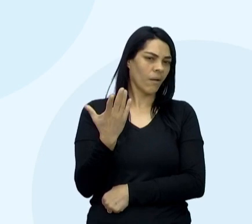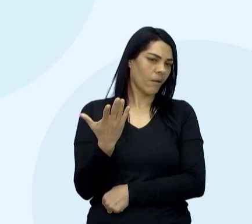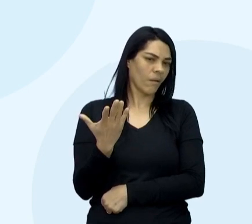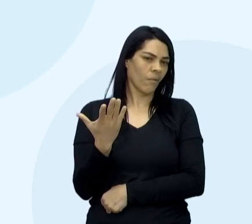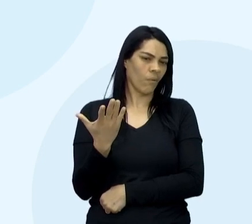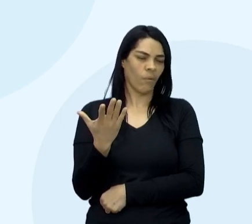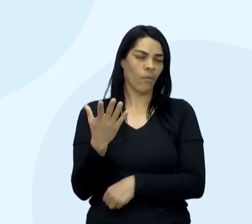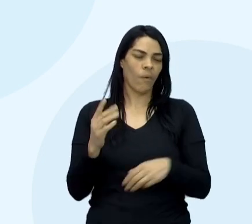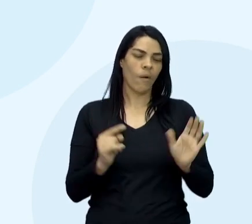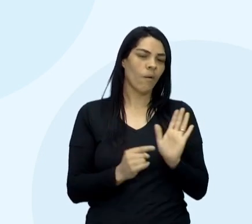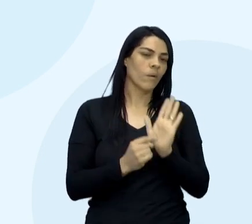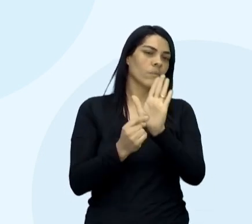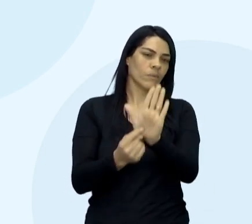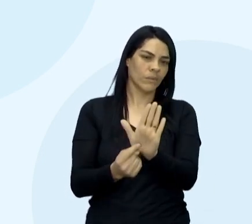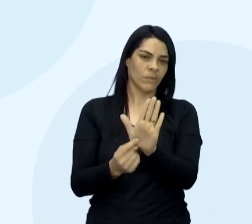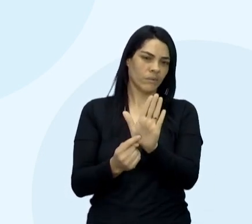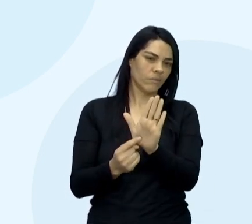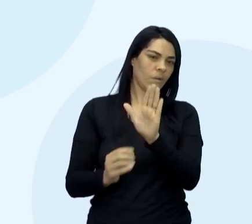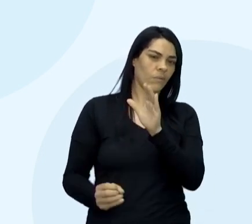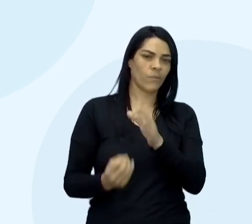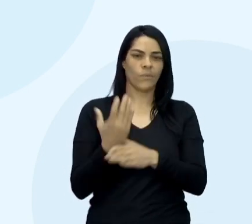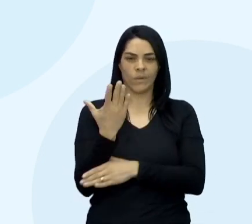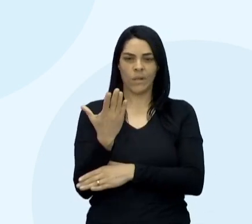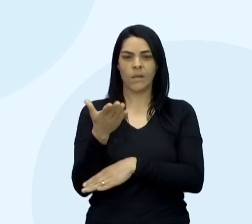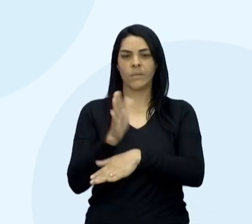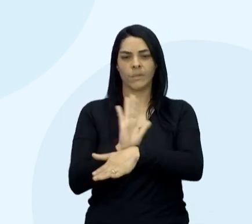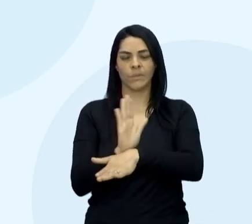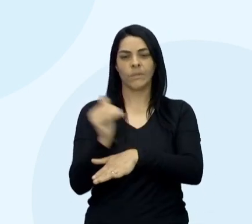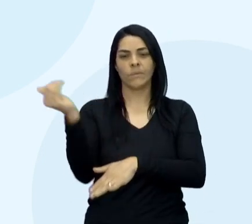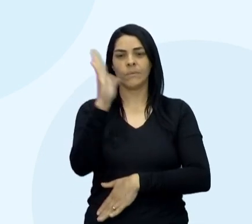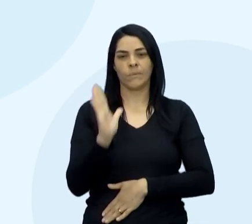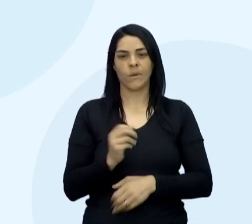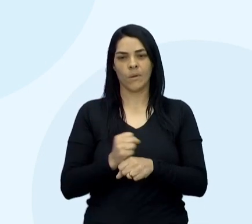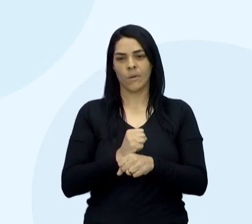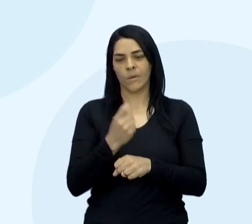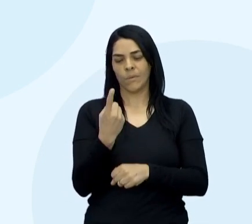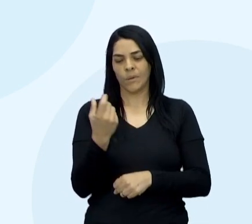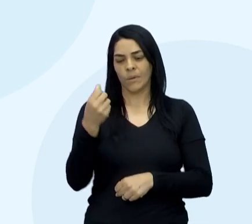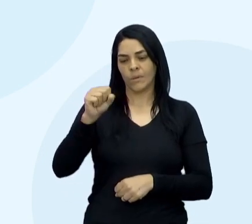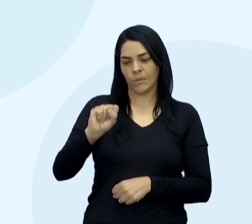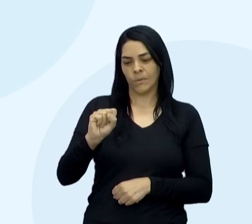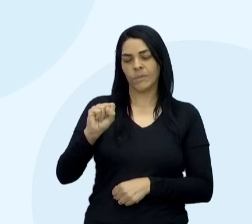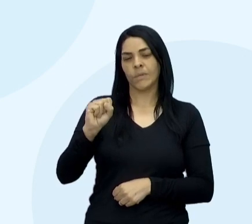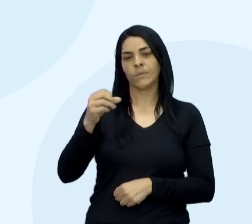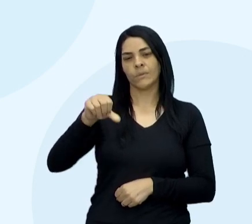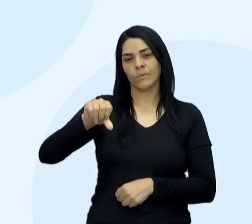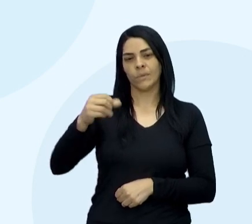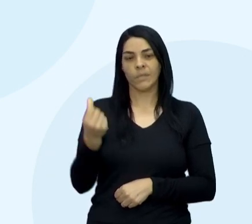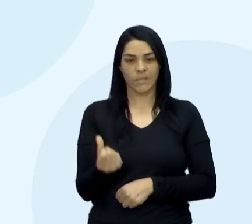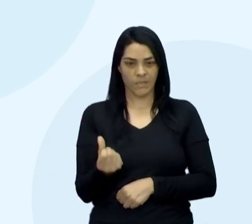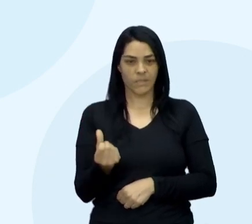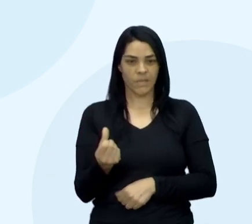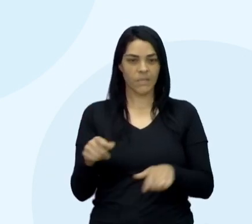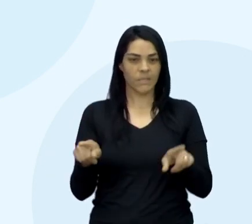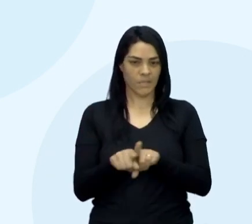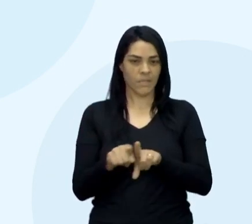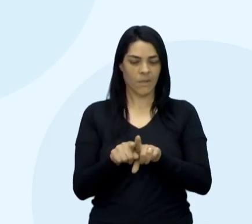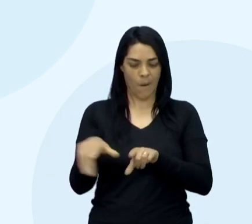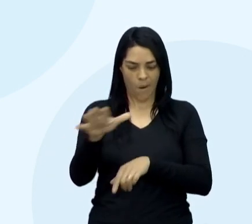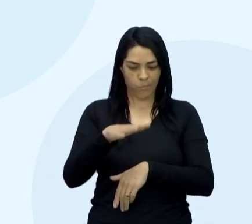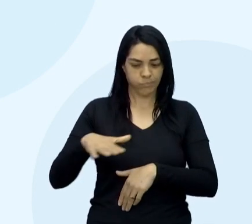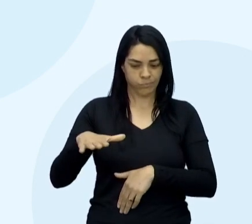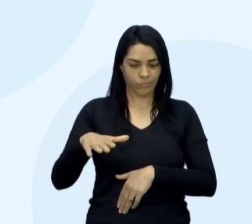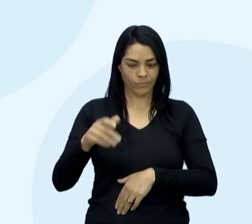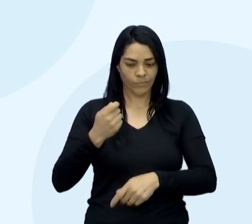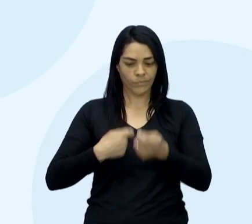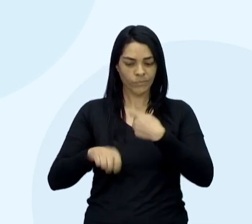espetáculo cinematográfico, a primeira projeção aqui no Brasil, foi em 1896. Falei sobre a estruturação do mercado, tá? E